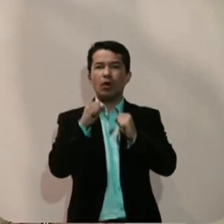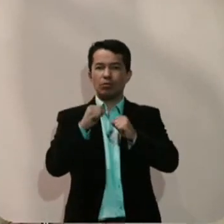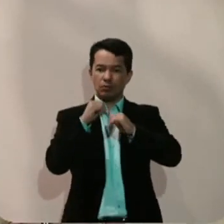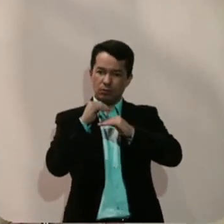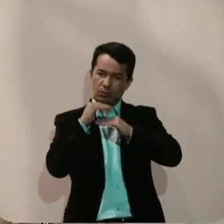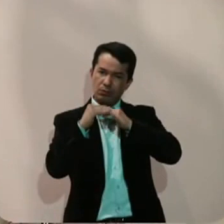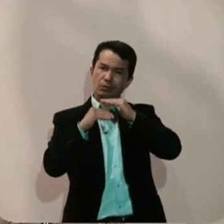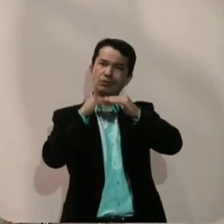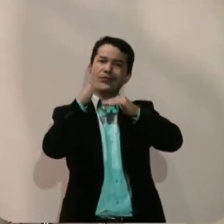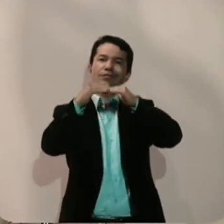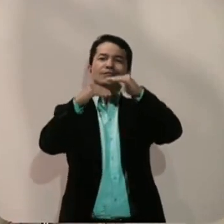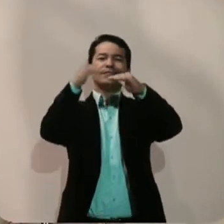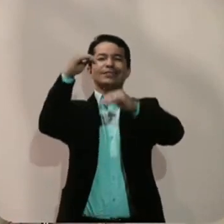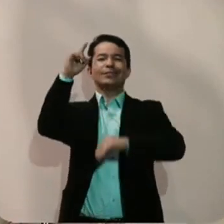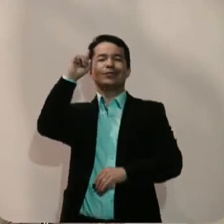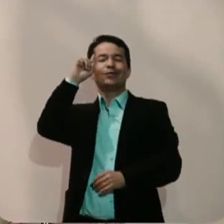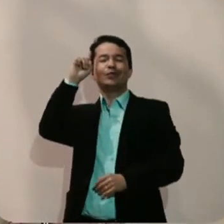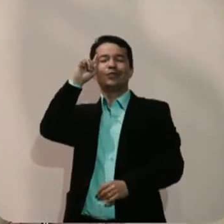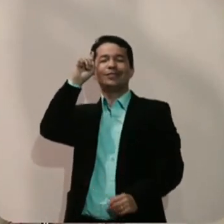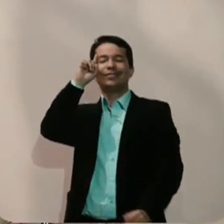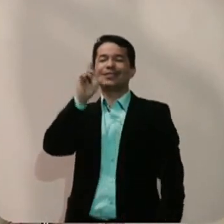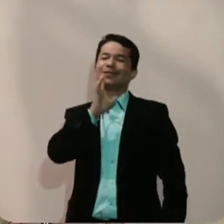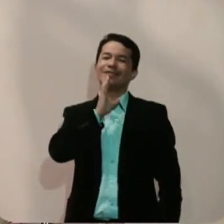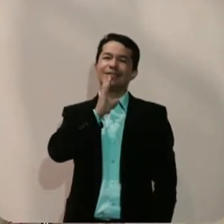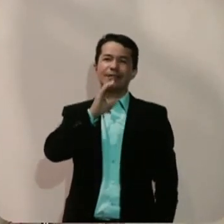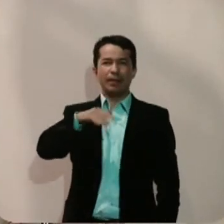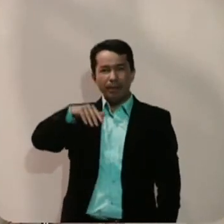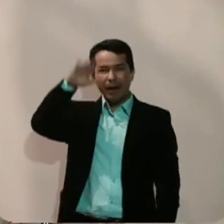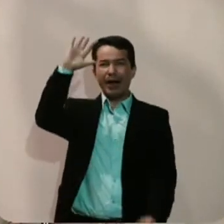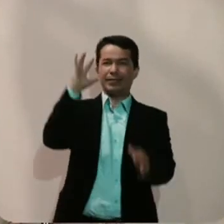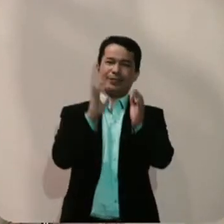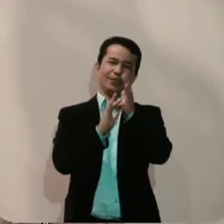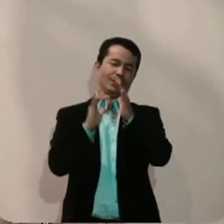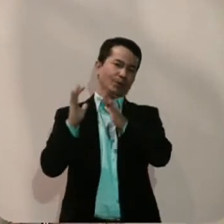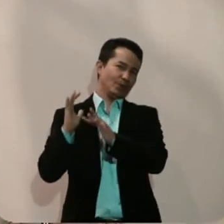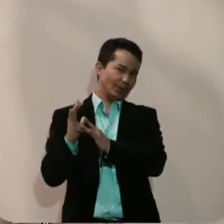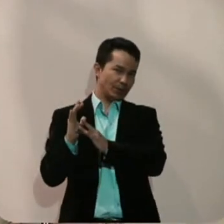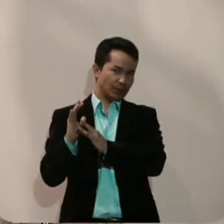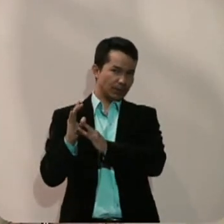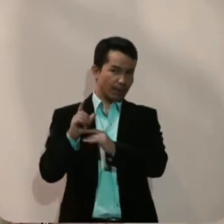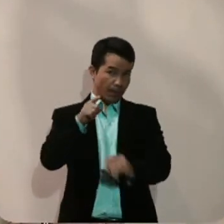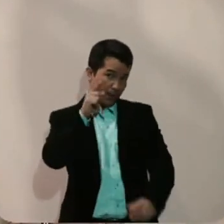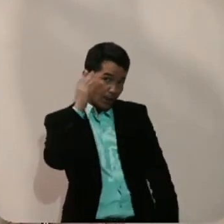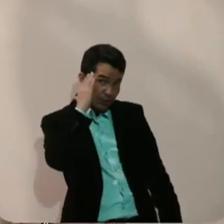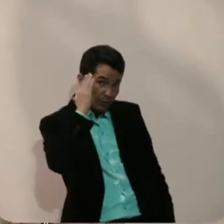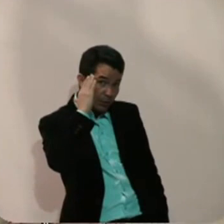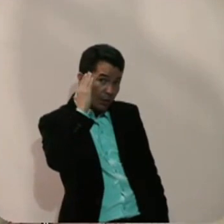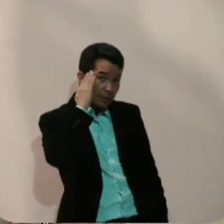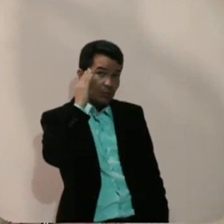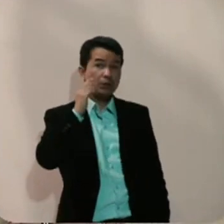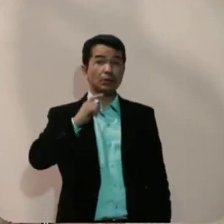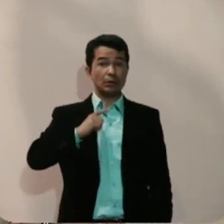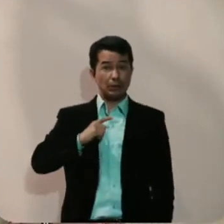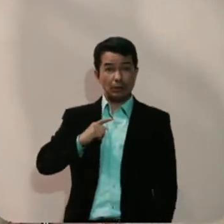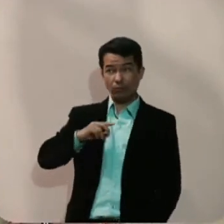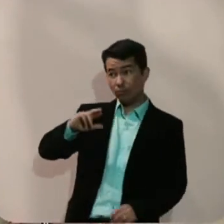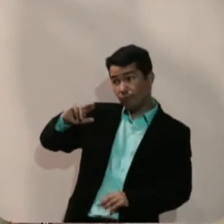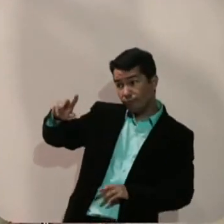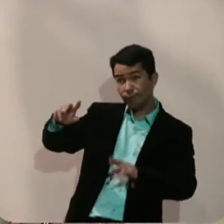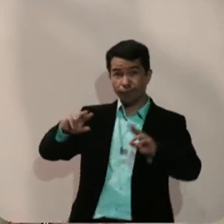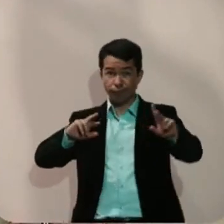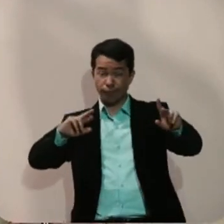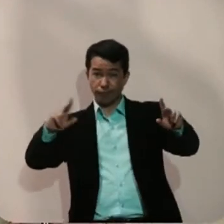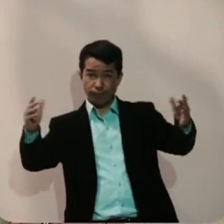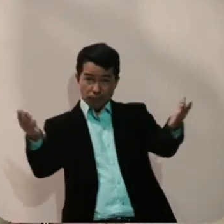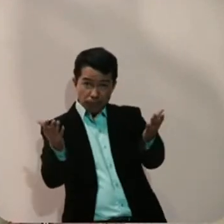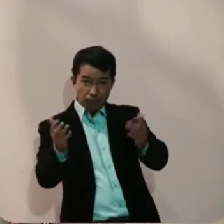Jesus todo dia. E eu quero te acompanhar nisso, tá? E sabe, preencha aí nesse link, enquanto a gente